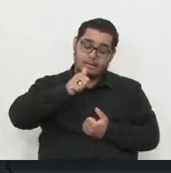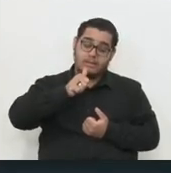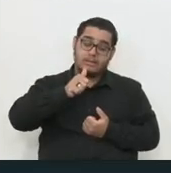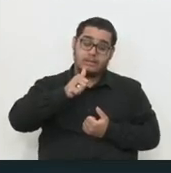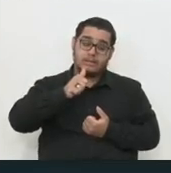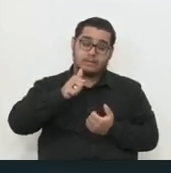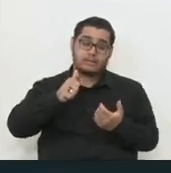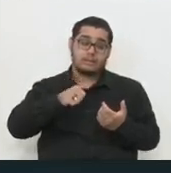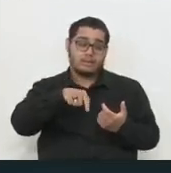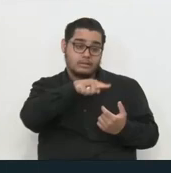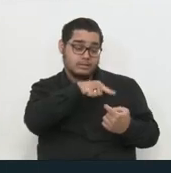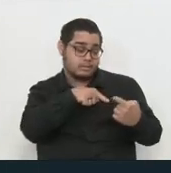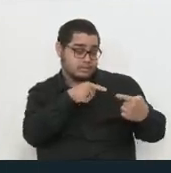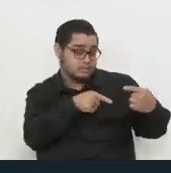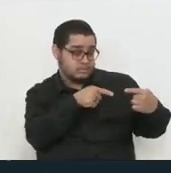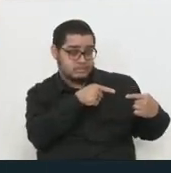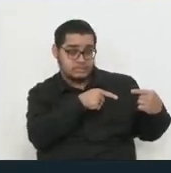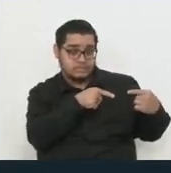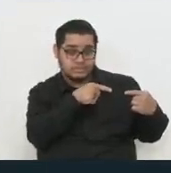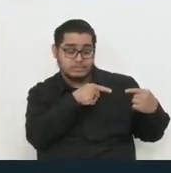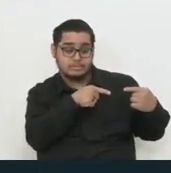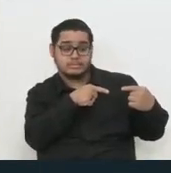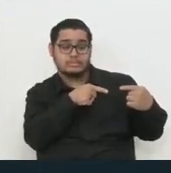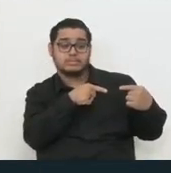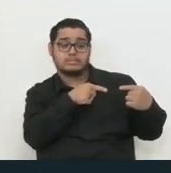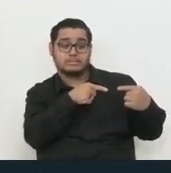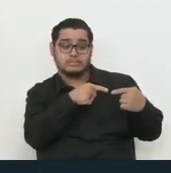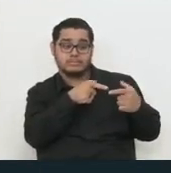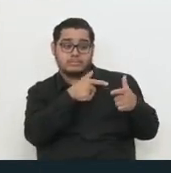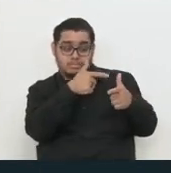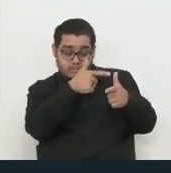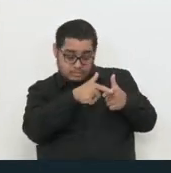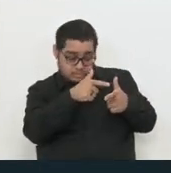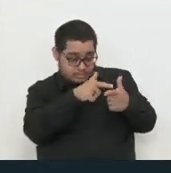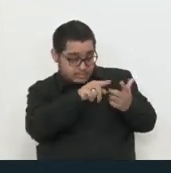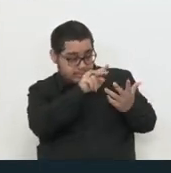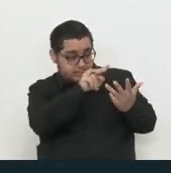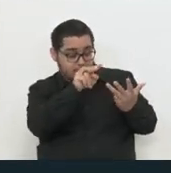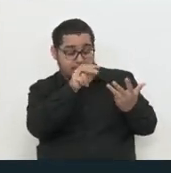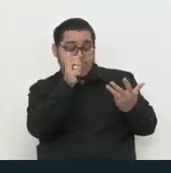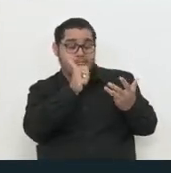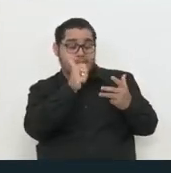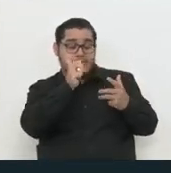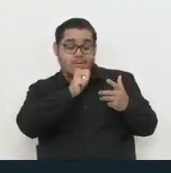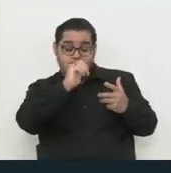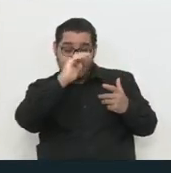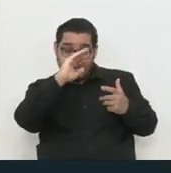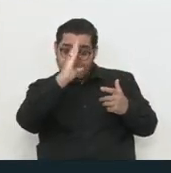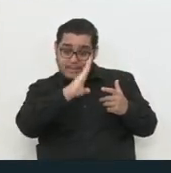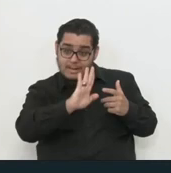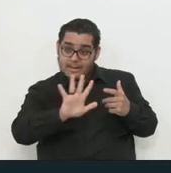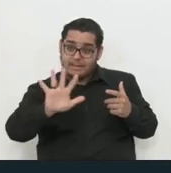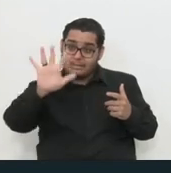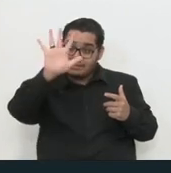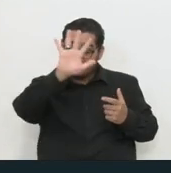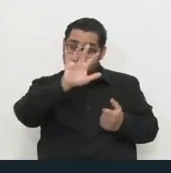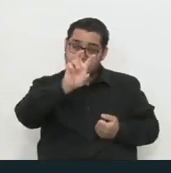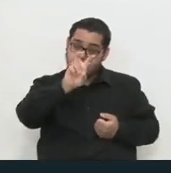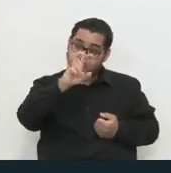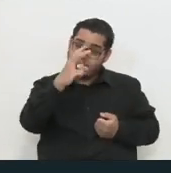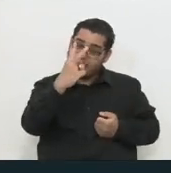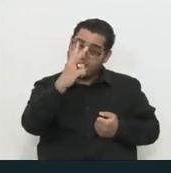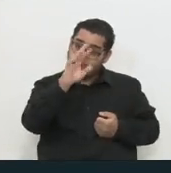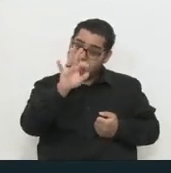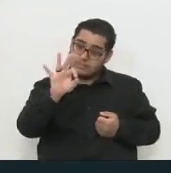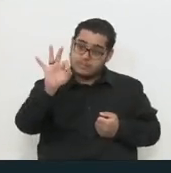os problemas que as mulheres brasileiras que são 52% da população